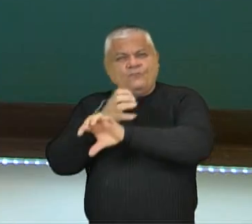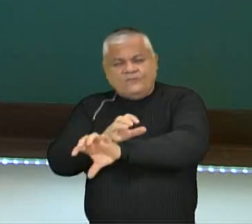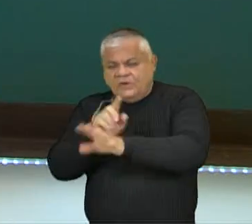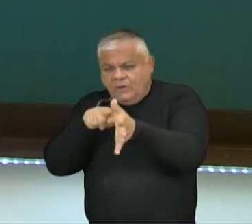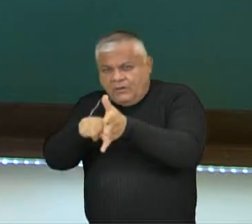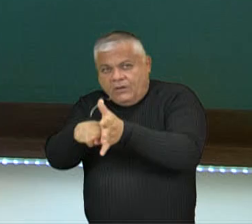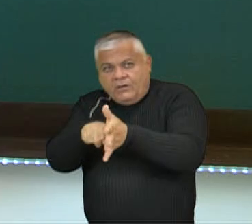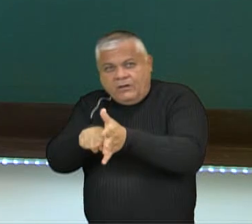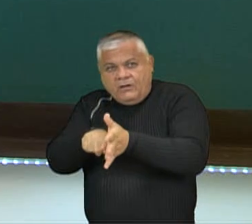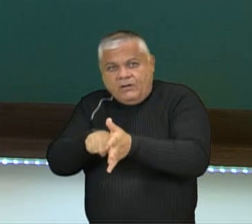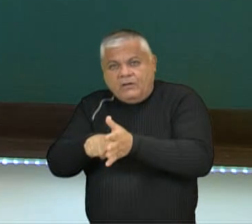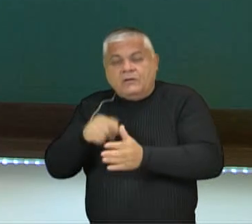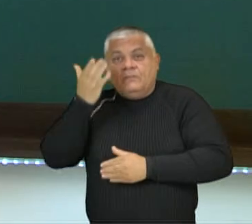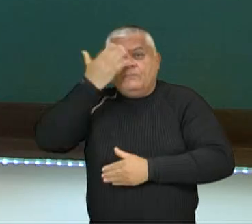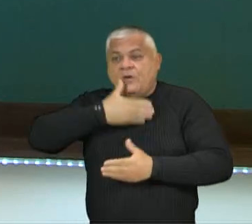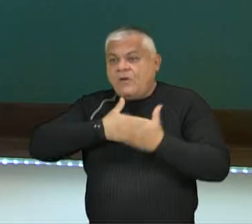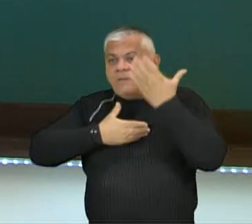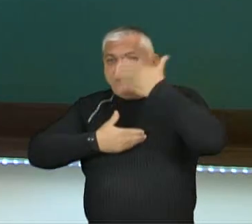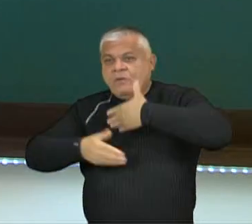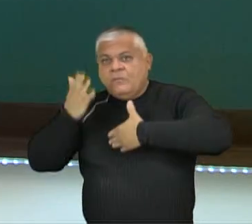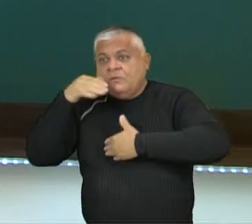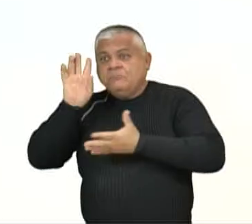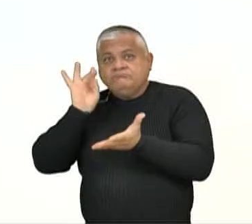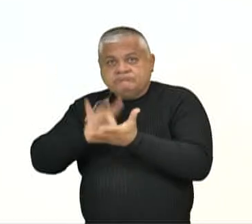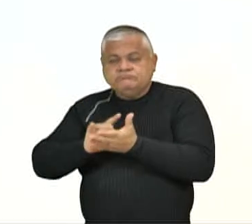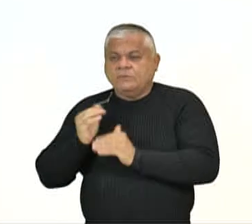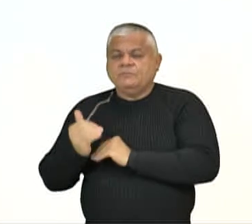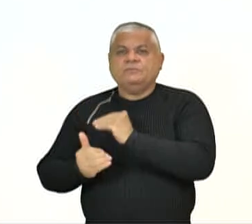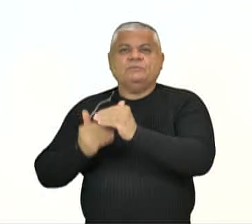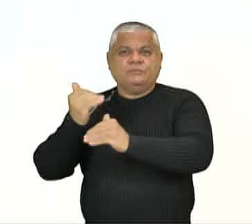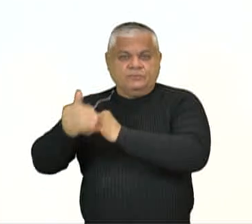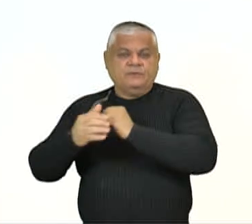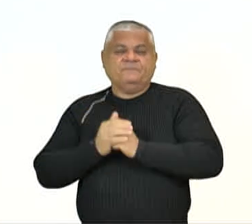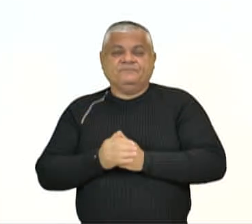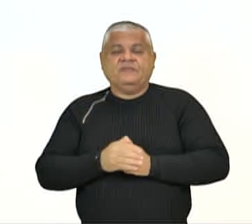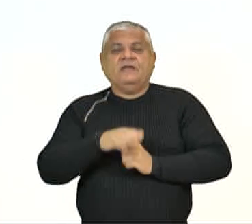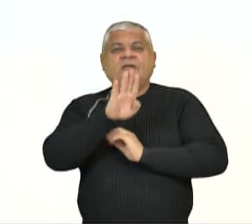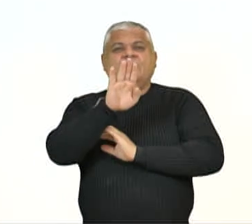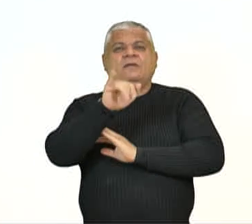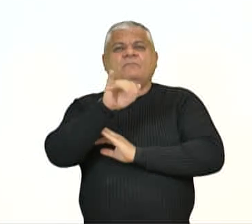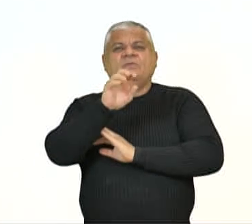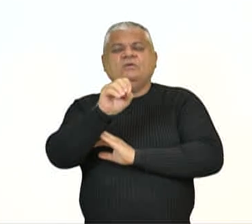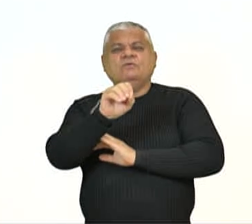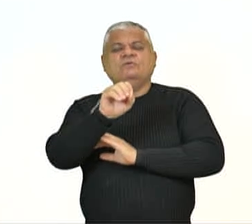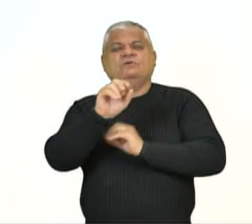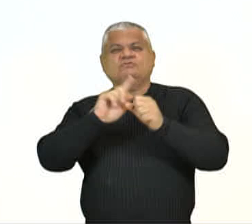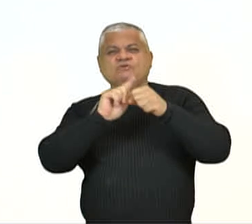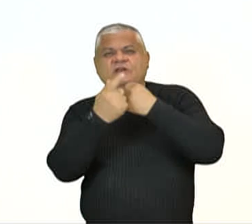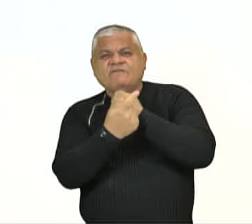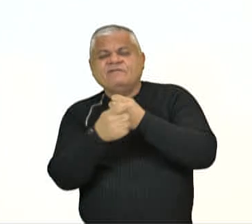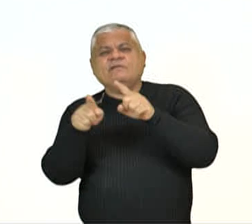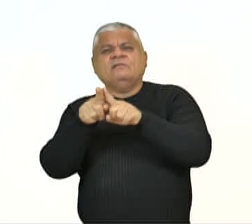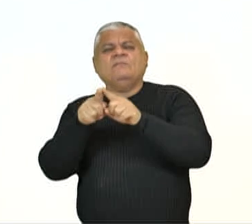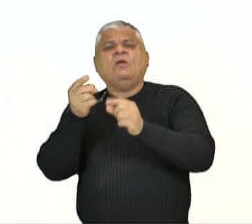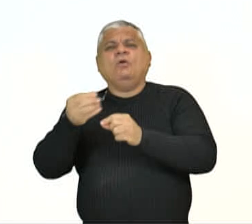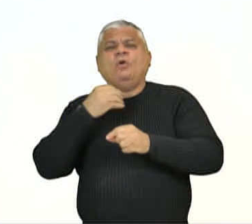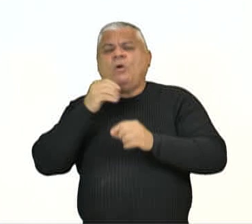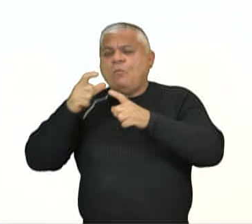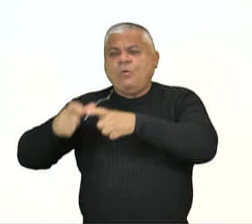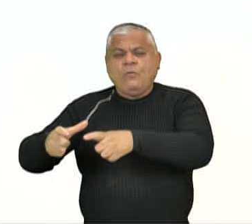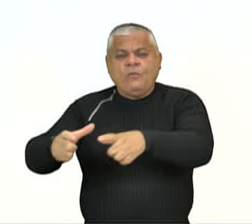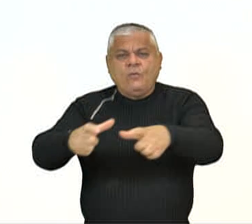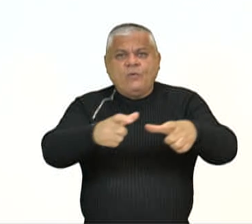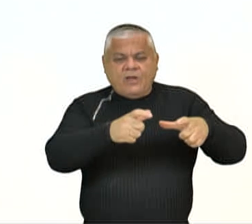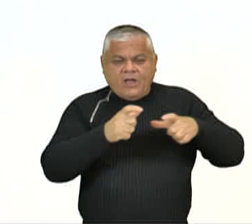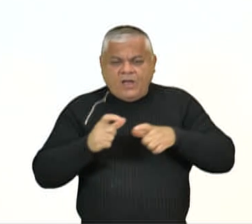aí, né, para comprovar a teoria da evolução. A biogeografia, que mostra como que esses indivíduos estão se